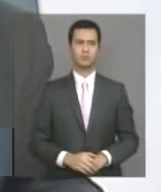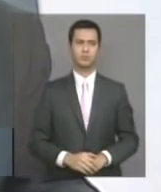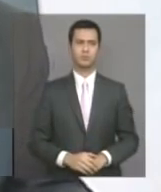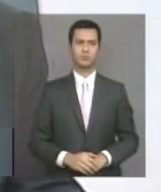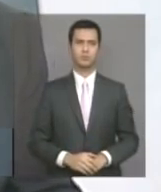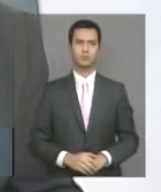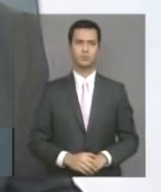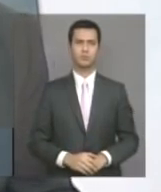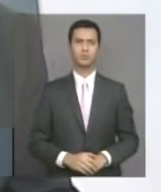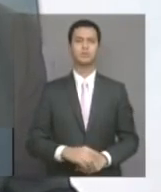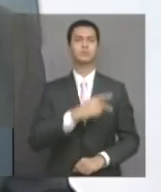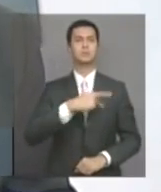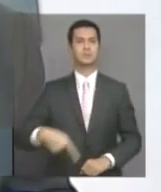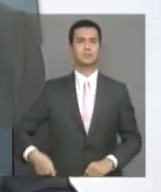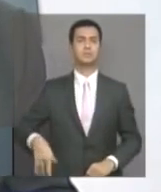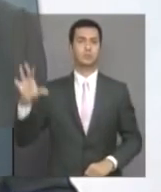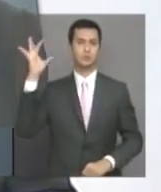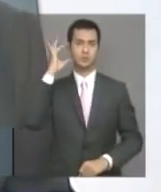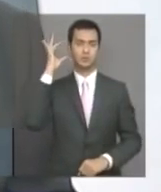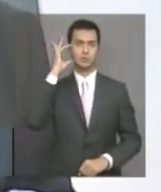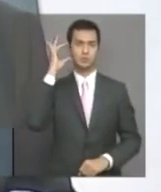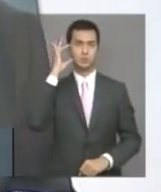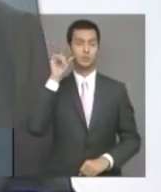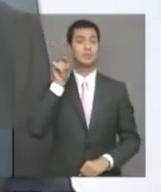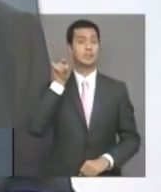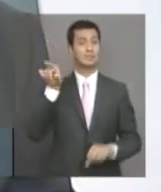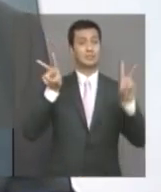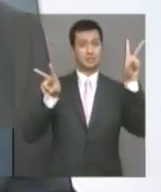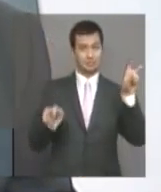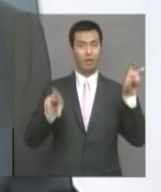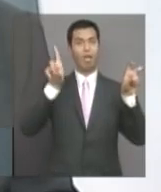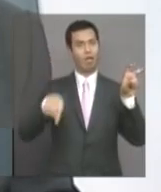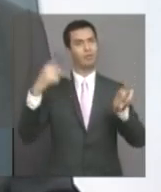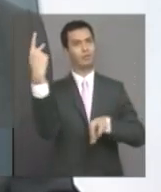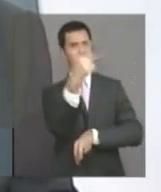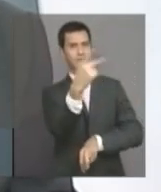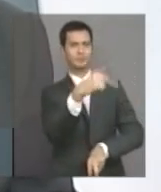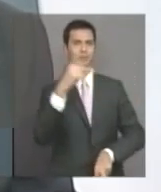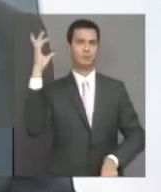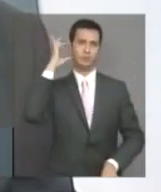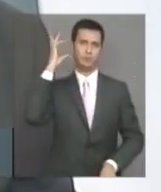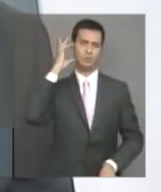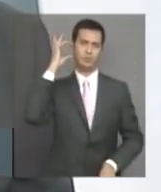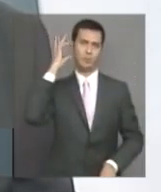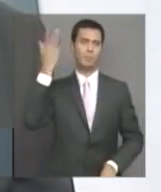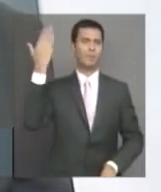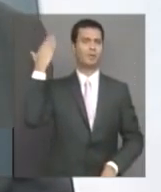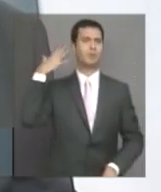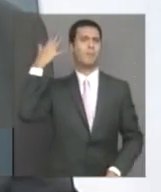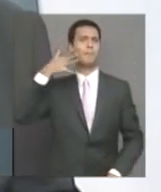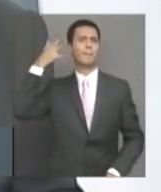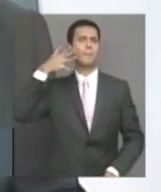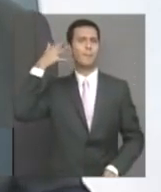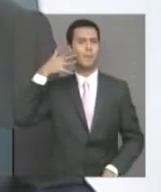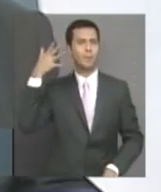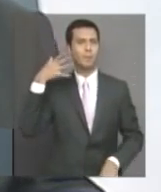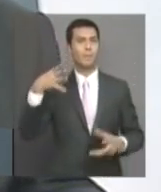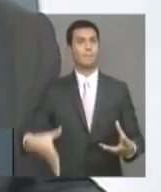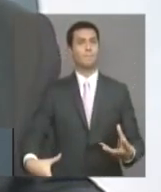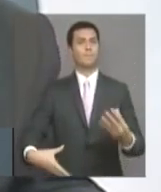Senhora Presidenta Dilma Rousseff, essas são suas palavras em seu discurso de posse.